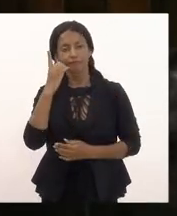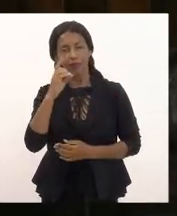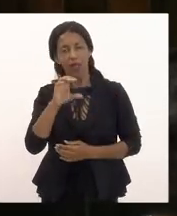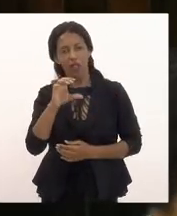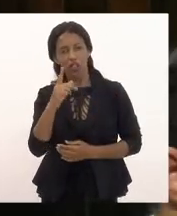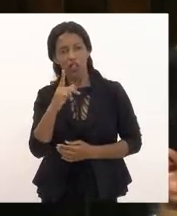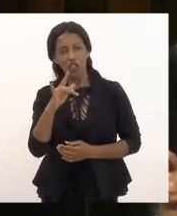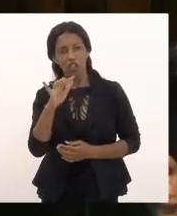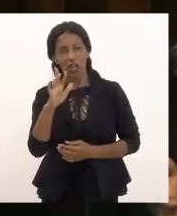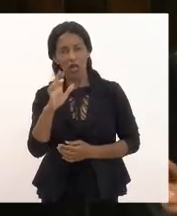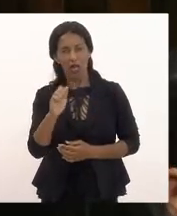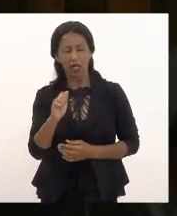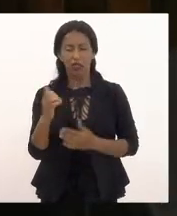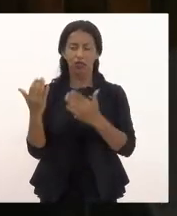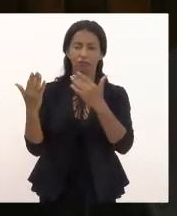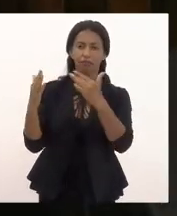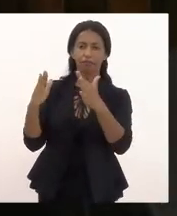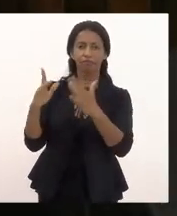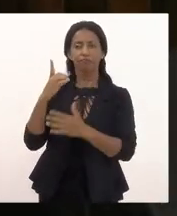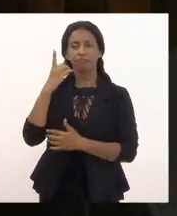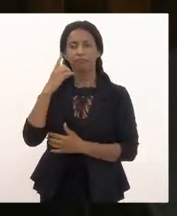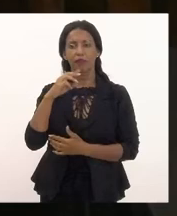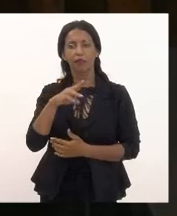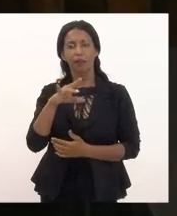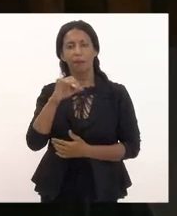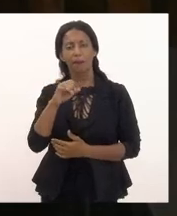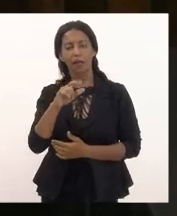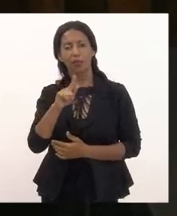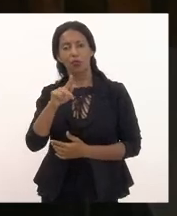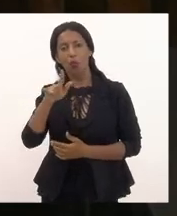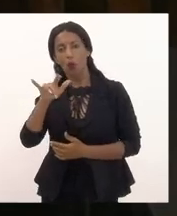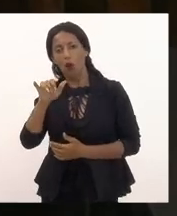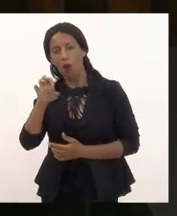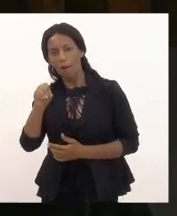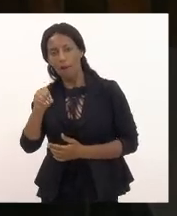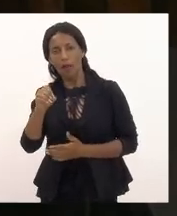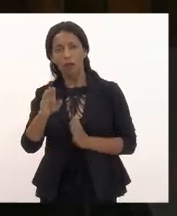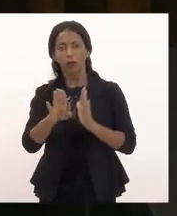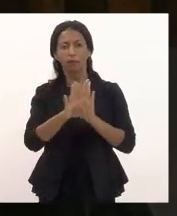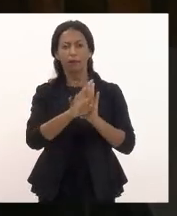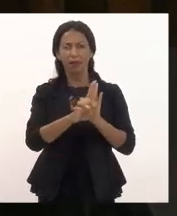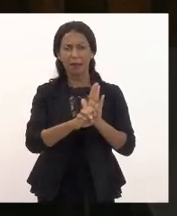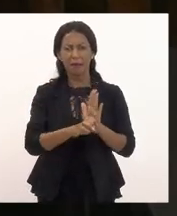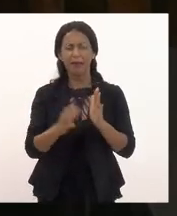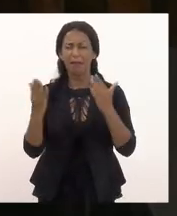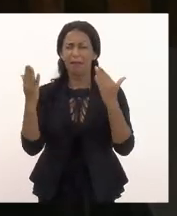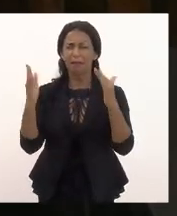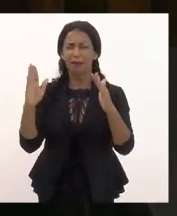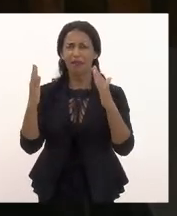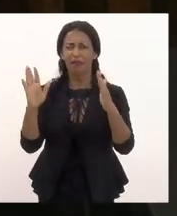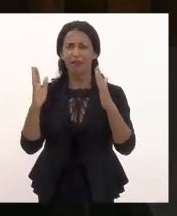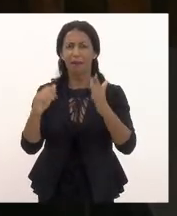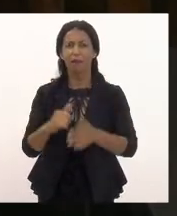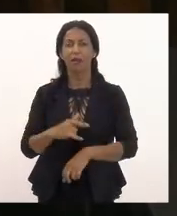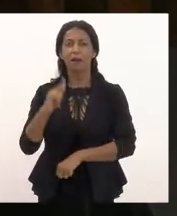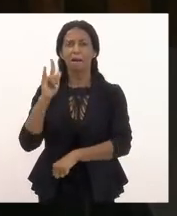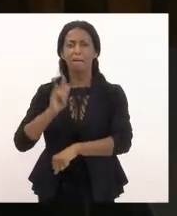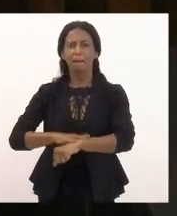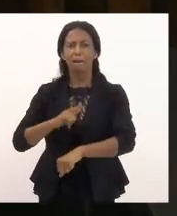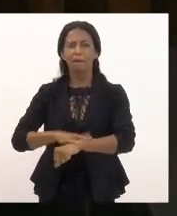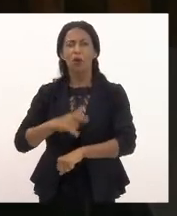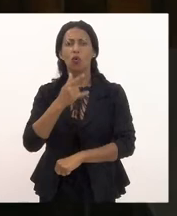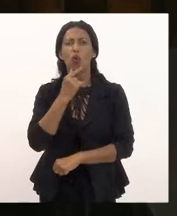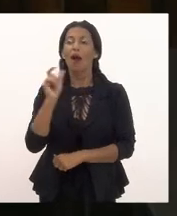Charles Batista. Parabéns, deputado Márcio Galberto, pela emenda. E te digo mais, é isso, Márcio. Banheiro de homem